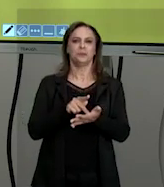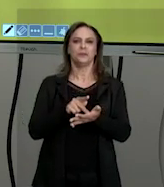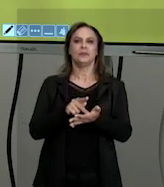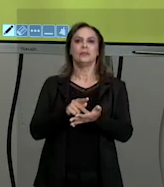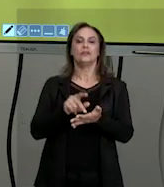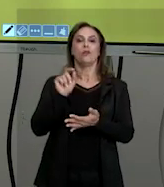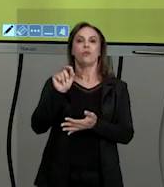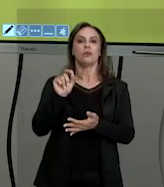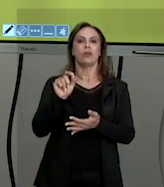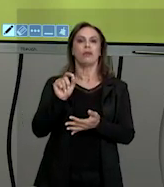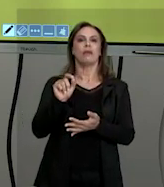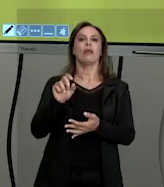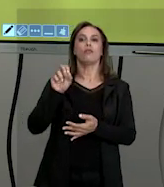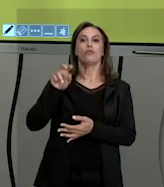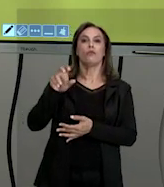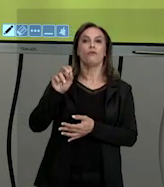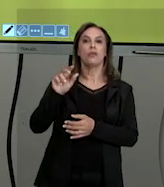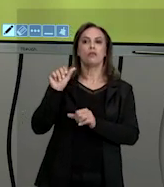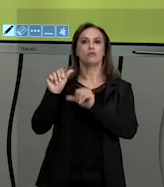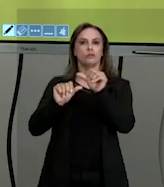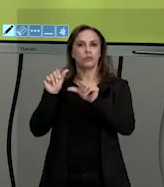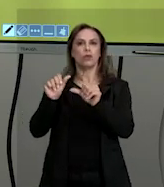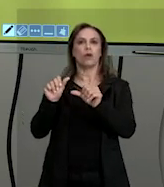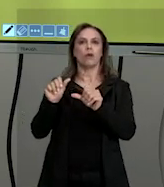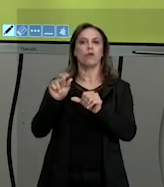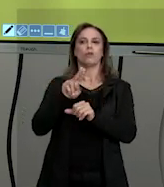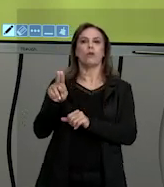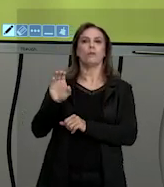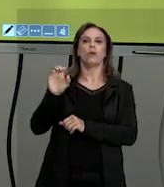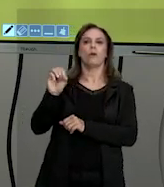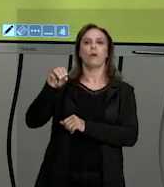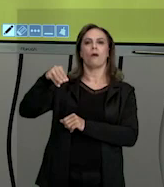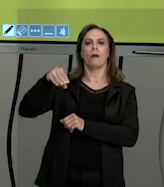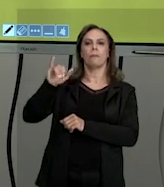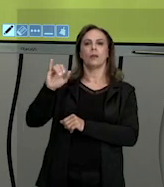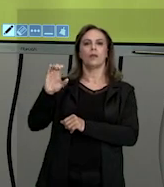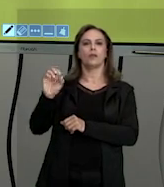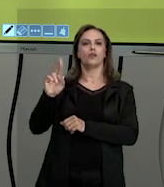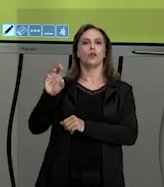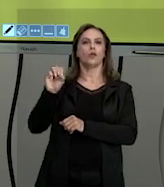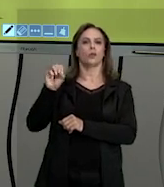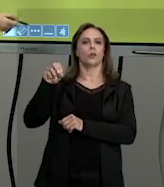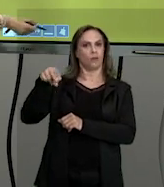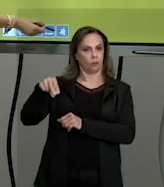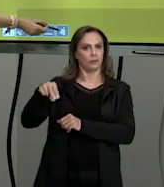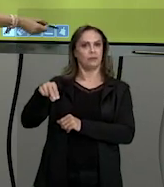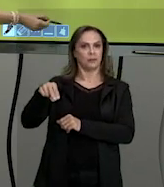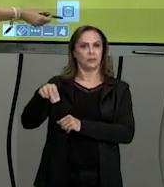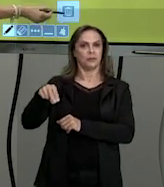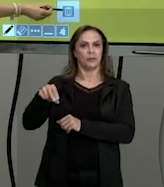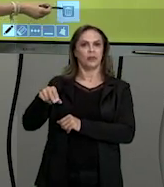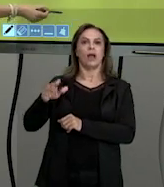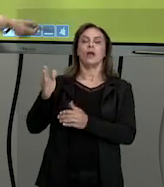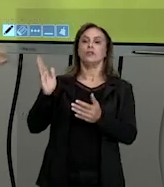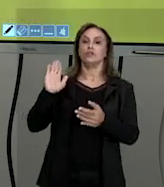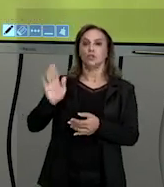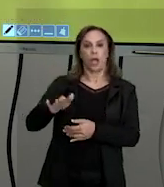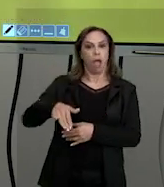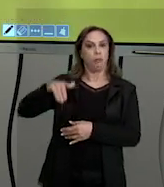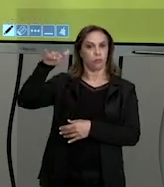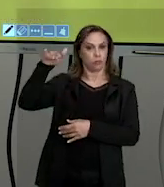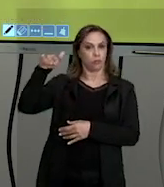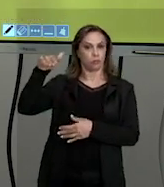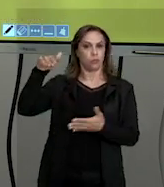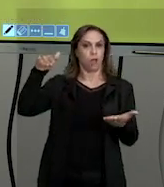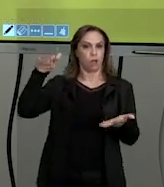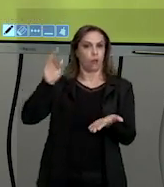estão vacinados com a dose de reforço. Agora faltam os adolescentes e vamos chegar lá, né, com as crianças. Nós estamos aqui em